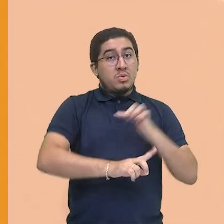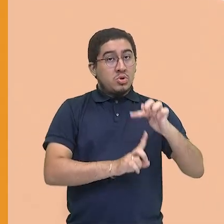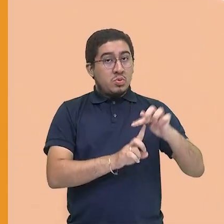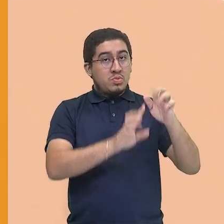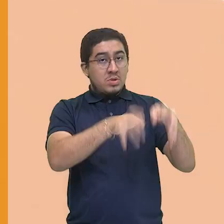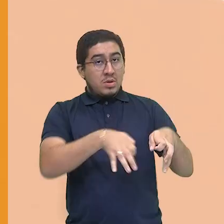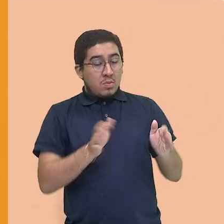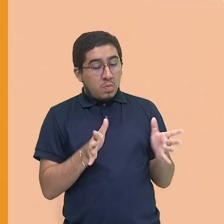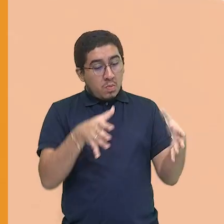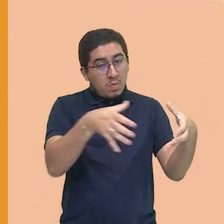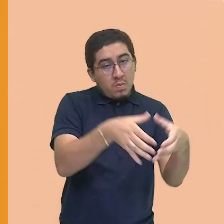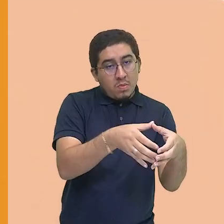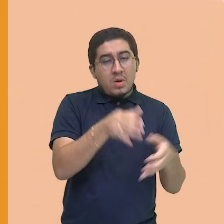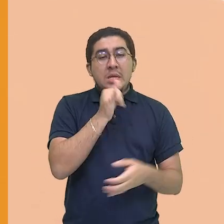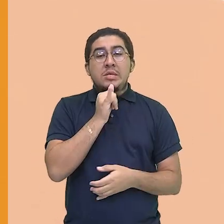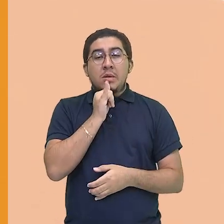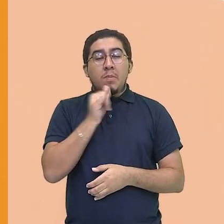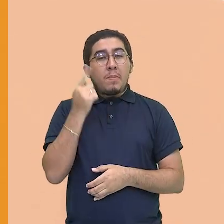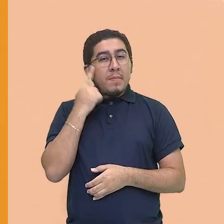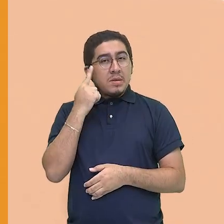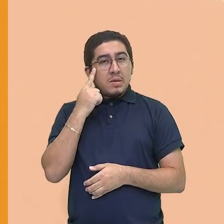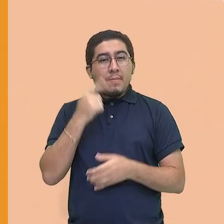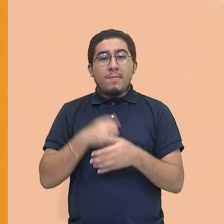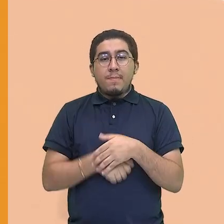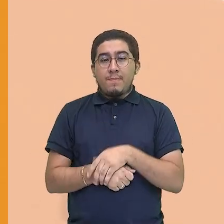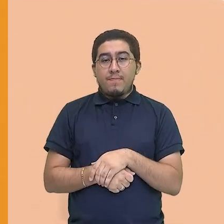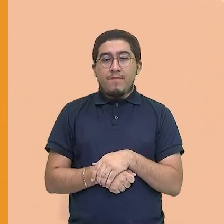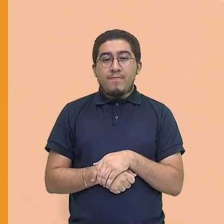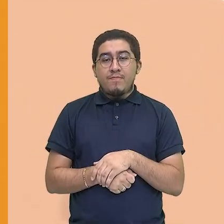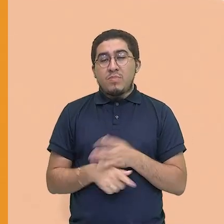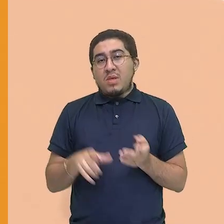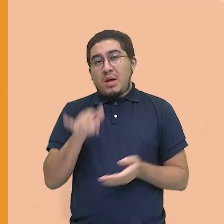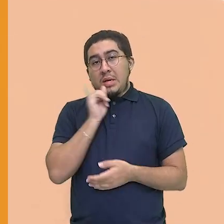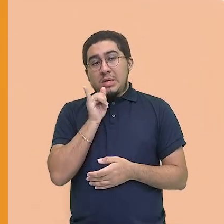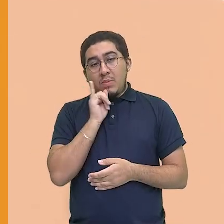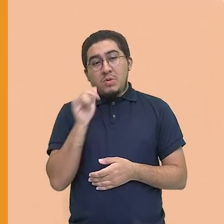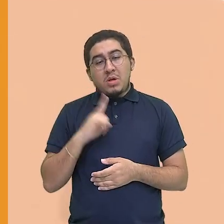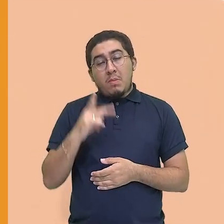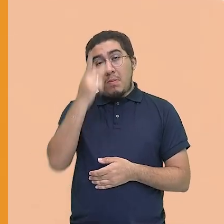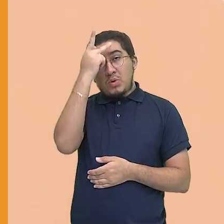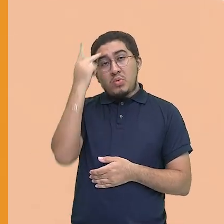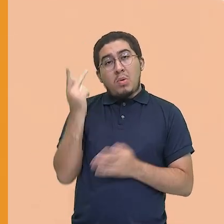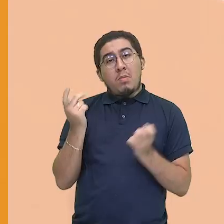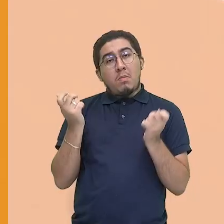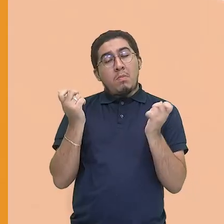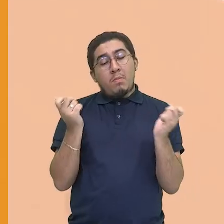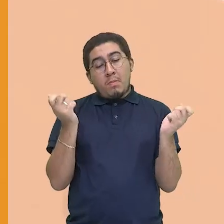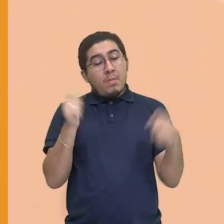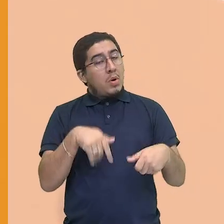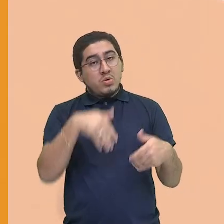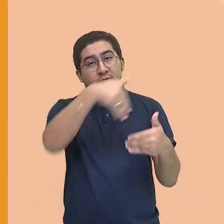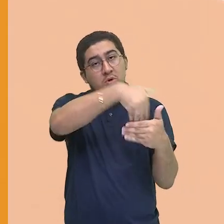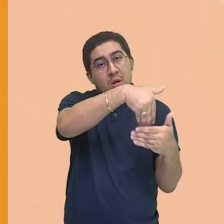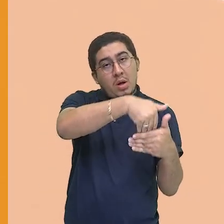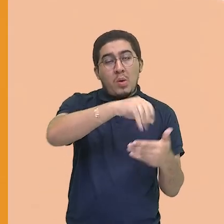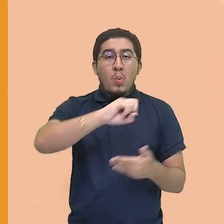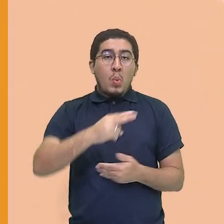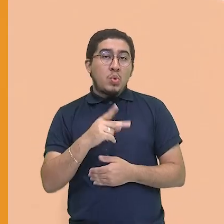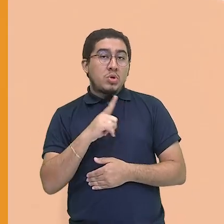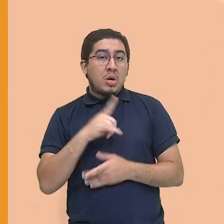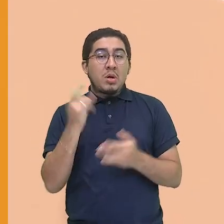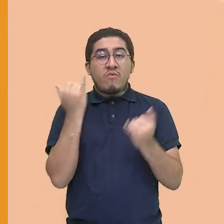Isso inclui, por exemplo, está registrado para votar, ter acesso à informação